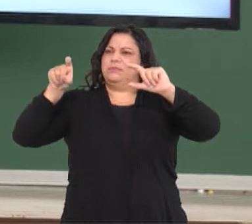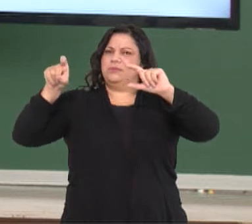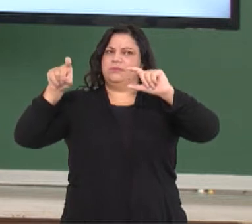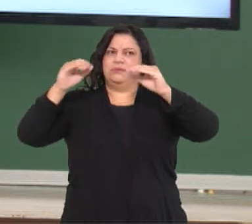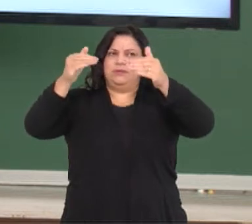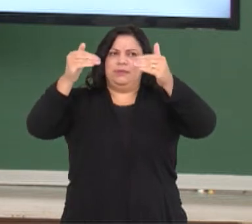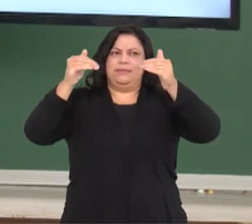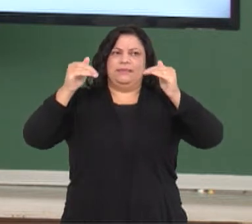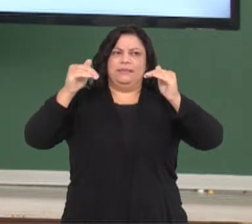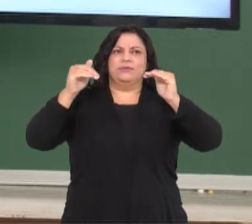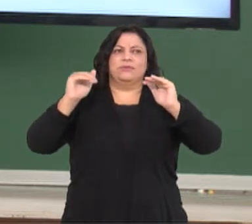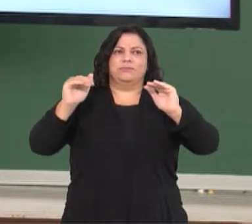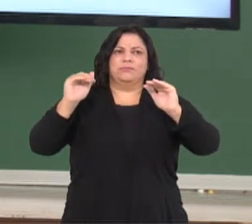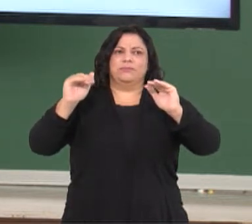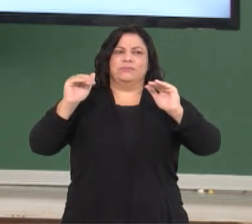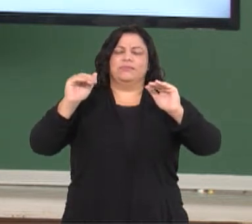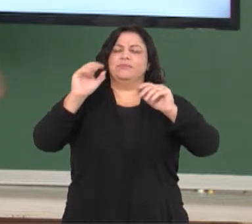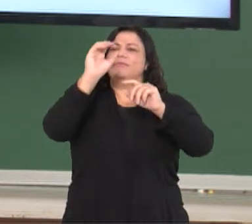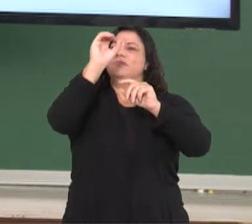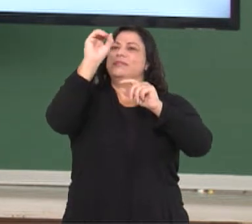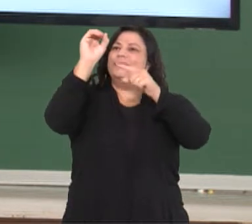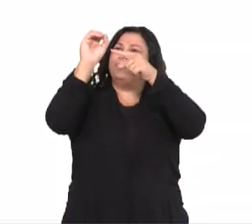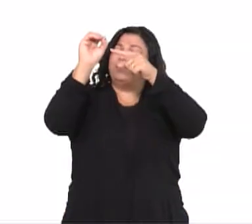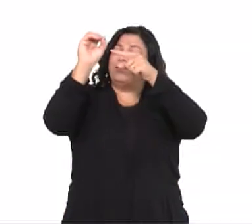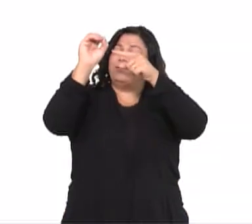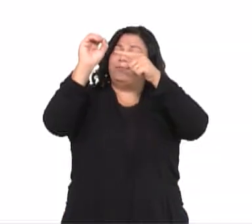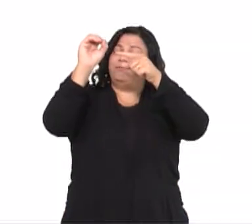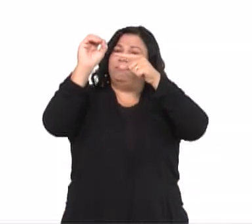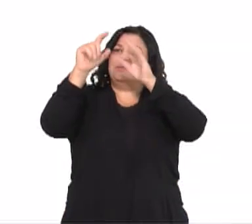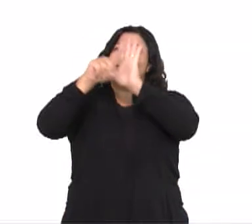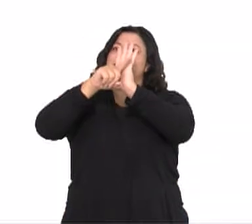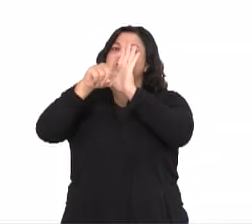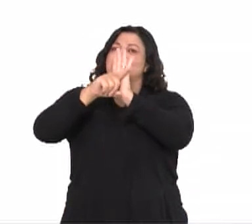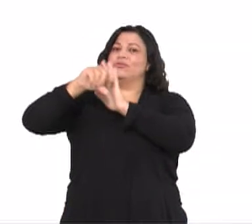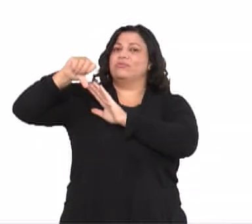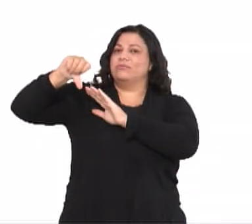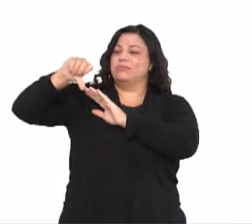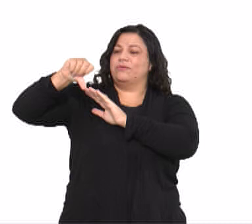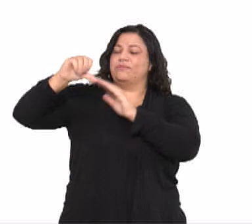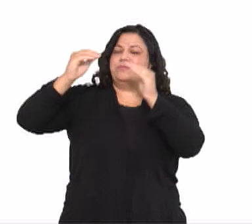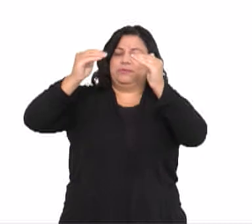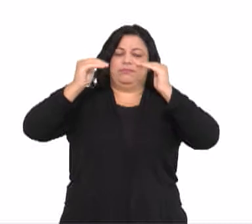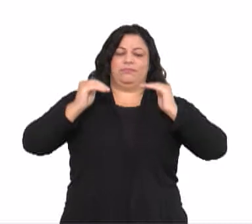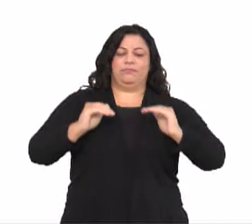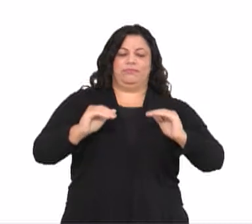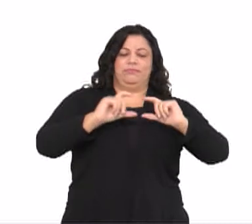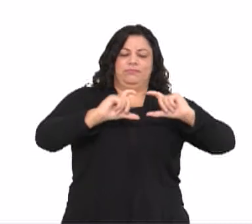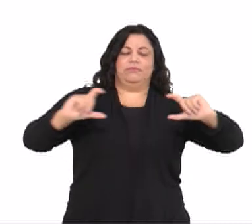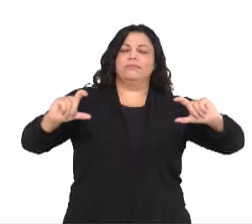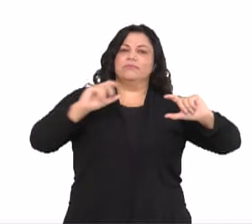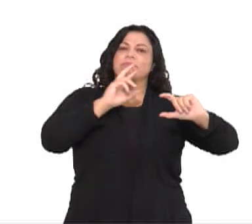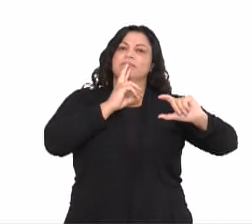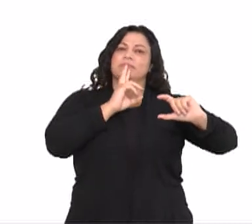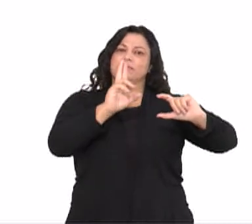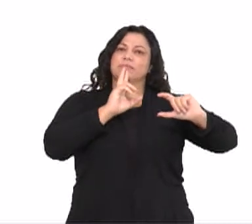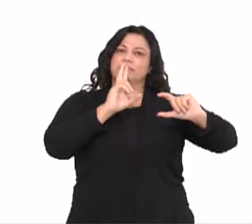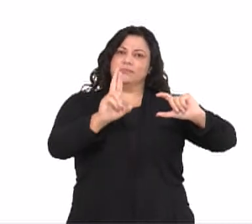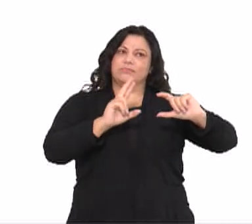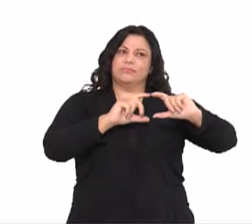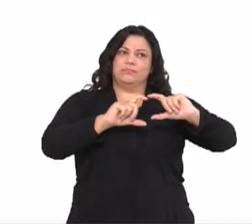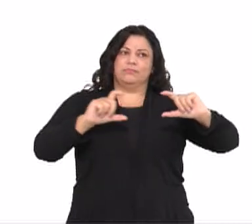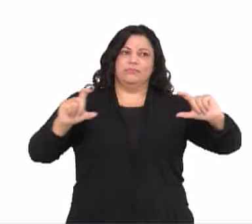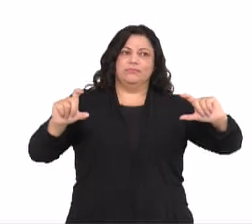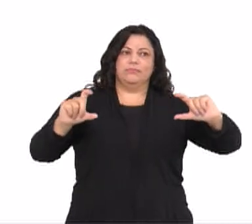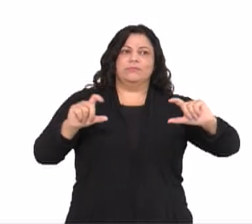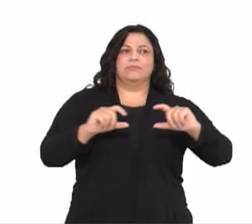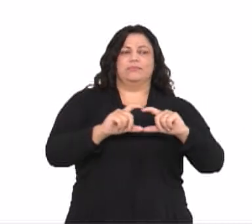o coeficiente independente, 0 na primeira, negativo 9. Como resultado, então, eu tenho 2x à quinta menos 7x à